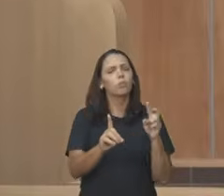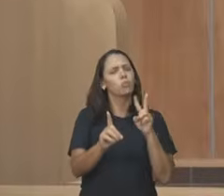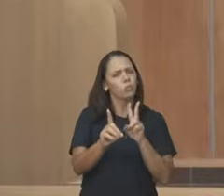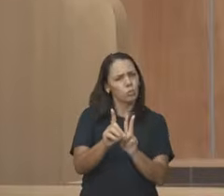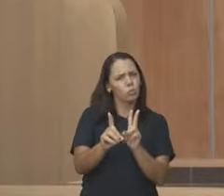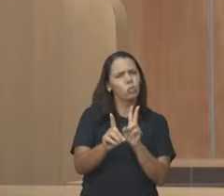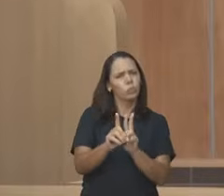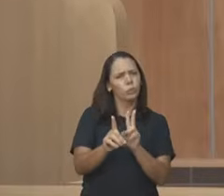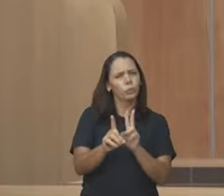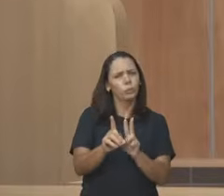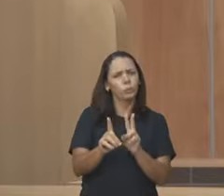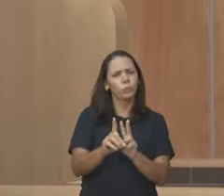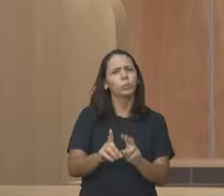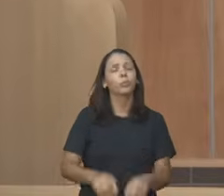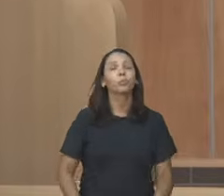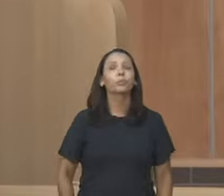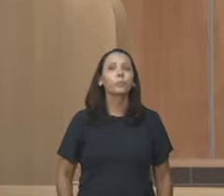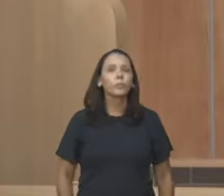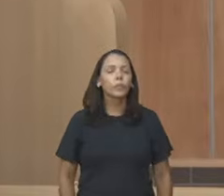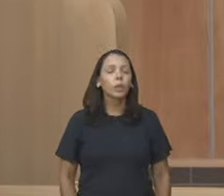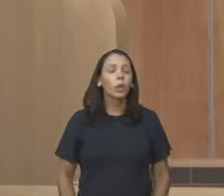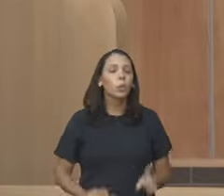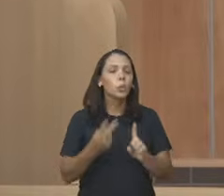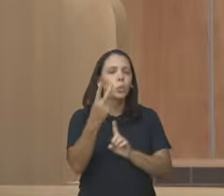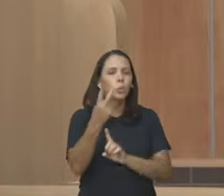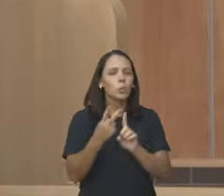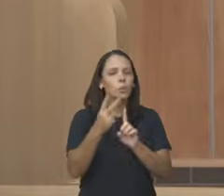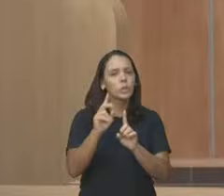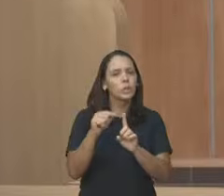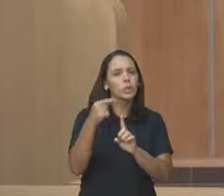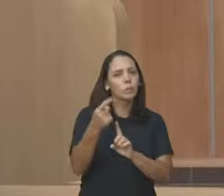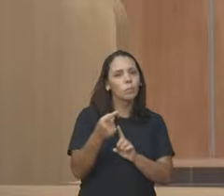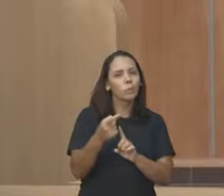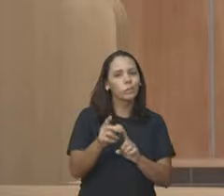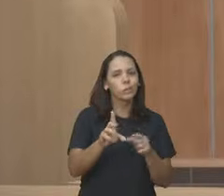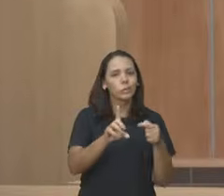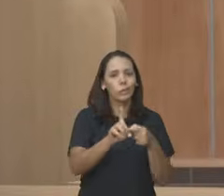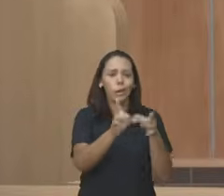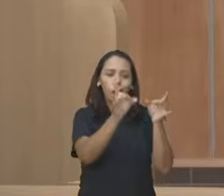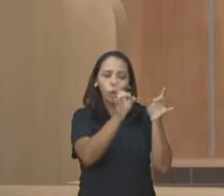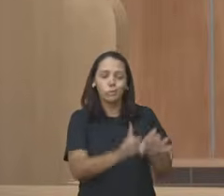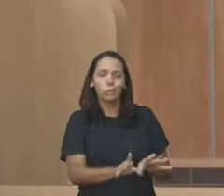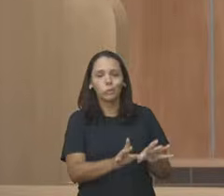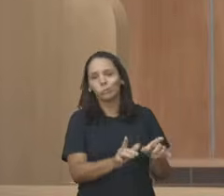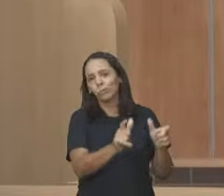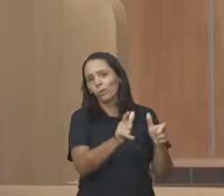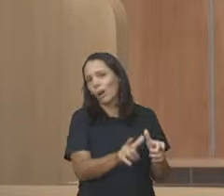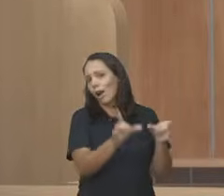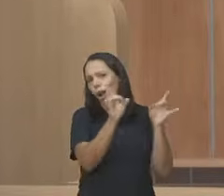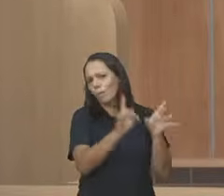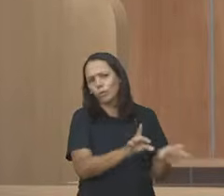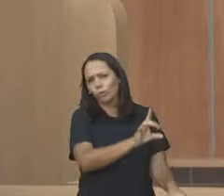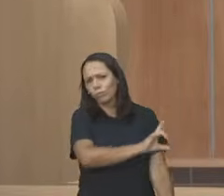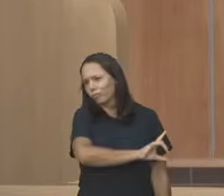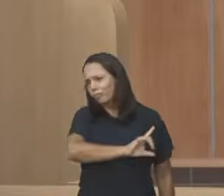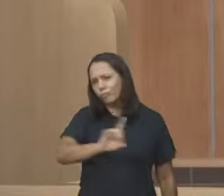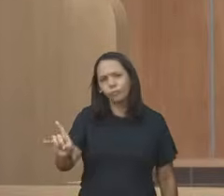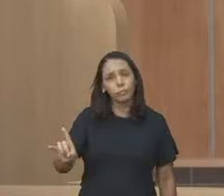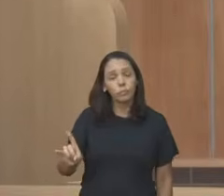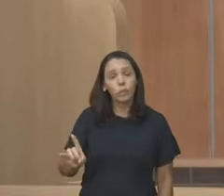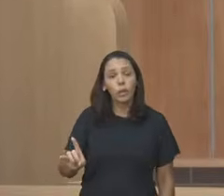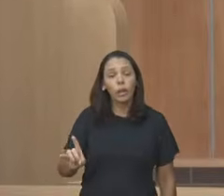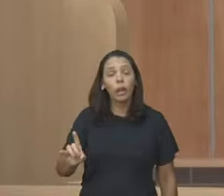cuidar dele. Um tempo atrás, depois de uns 2 meses mais ou menos, ele saiu dessa casa. Ele foi embora, onde ele